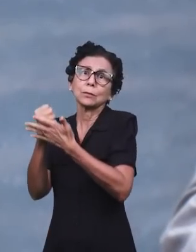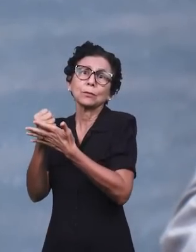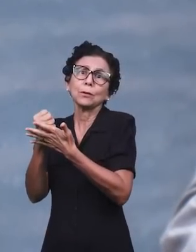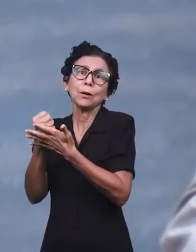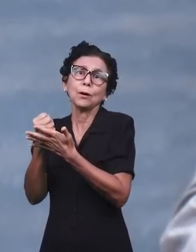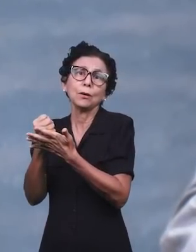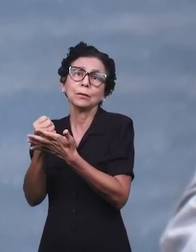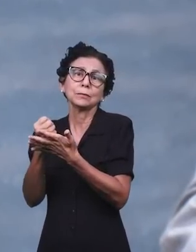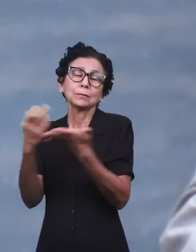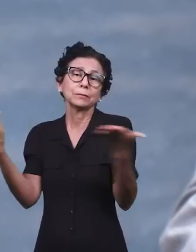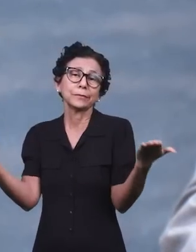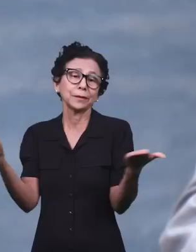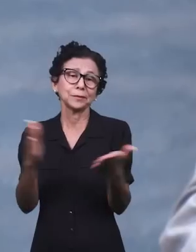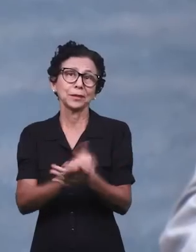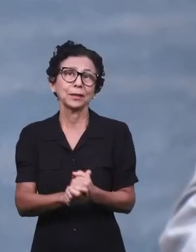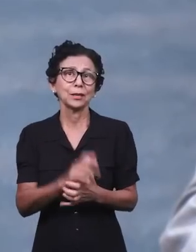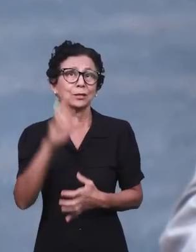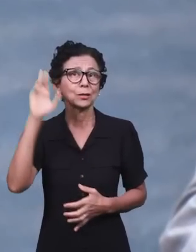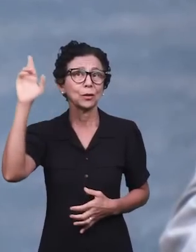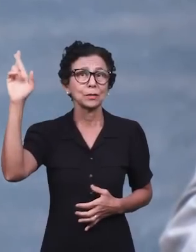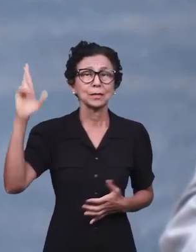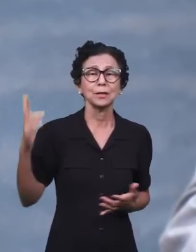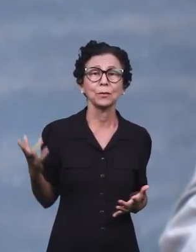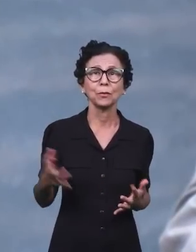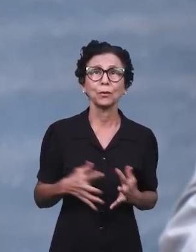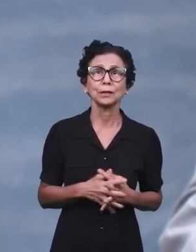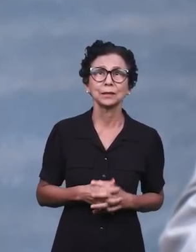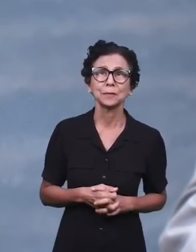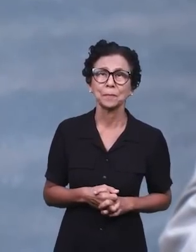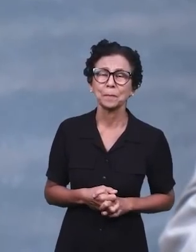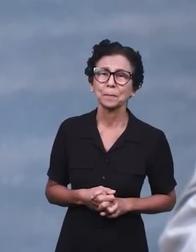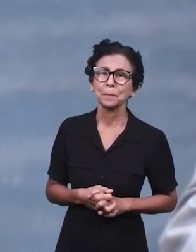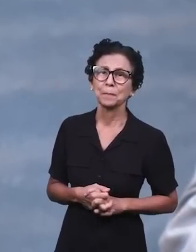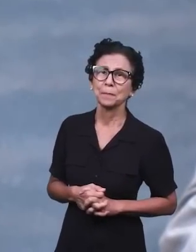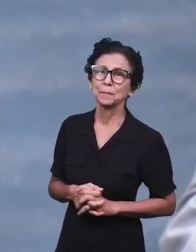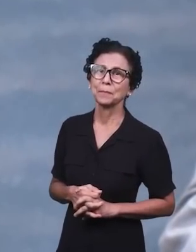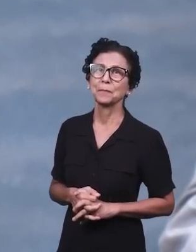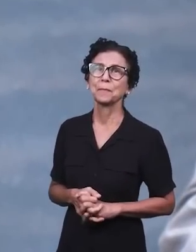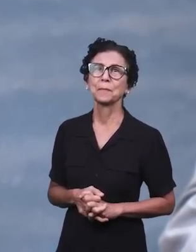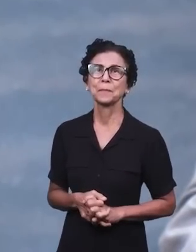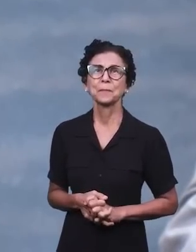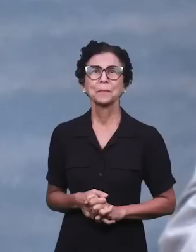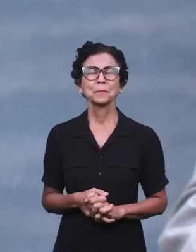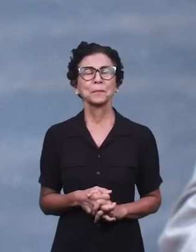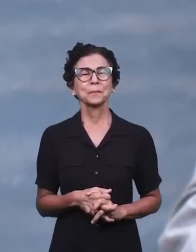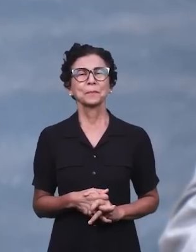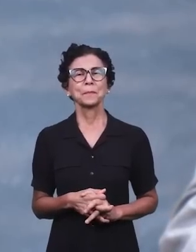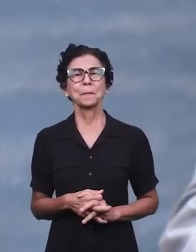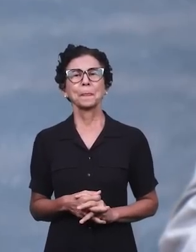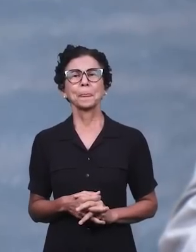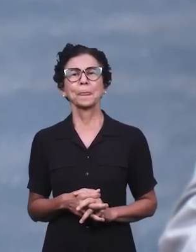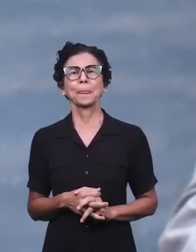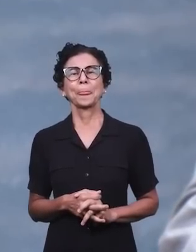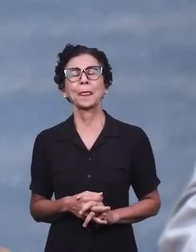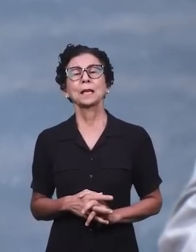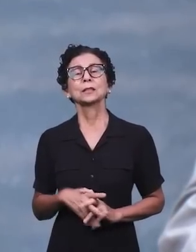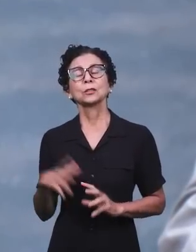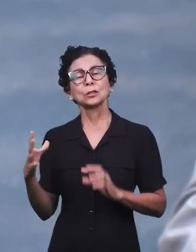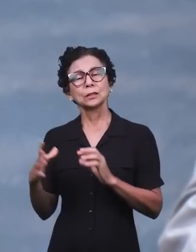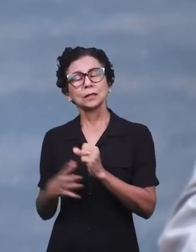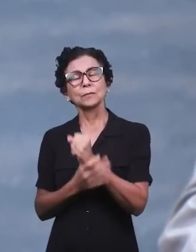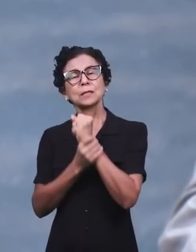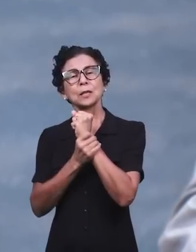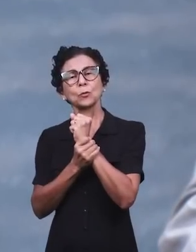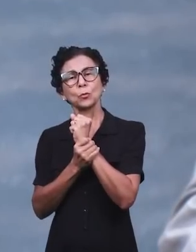de lá eu vou ser livre da calamidade. Eu não vou procurar bunker. Eu já tenho o meu, nós já temos o nosso. Nós temos o nosso abrigo seguro, nós temos o